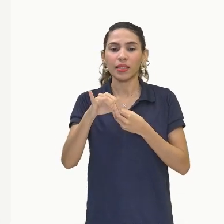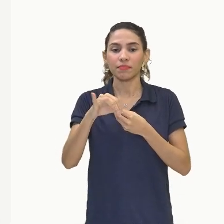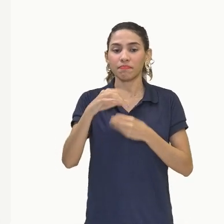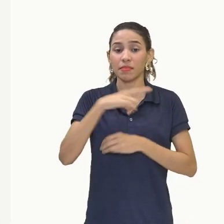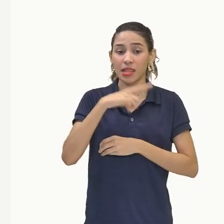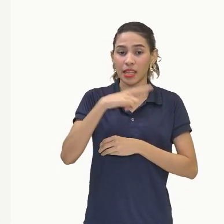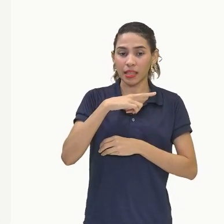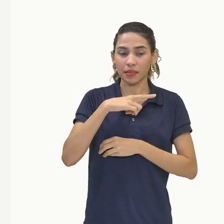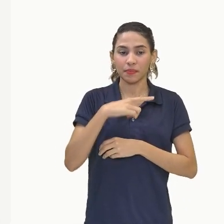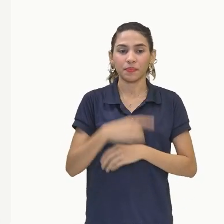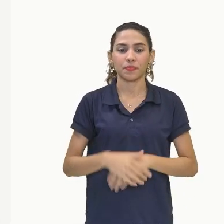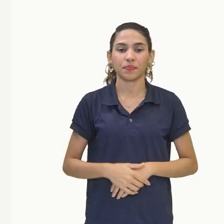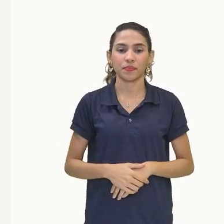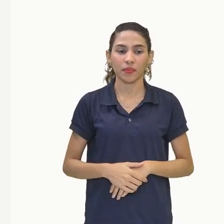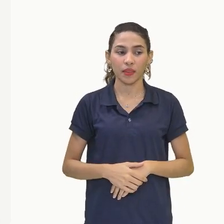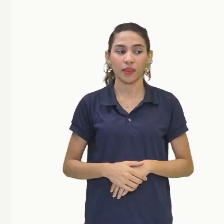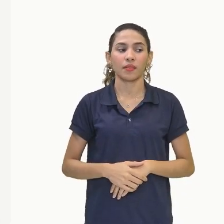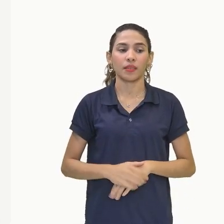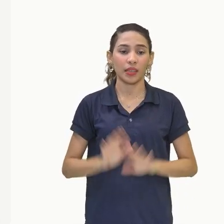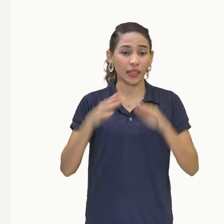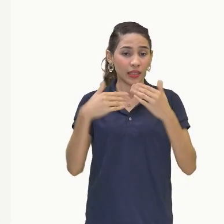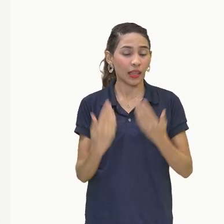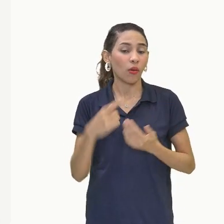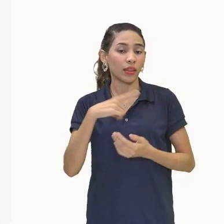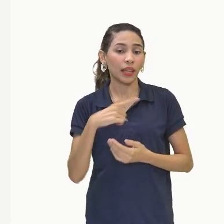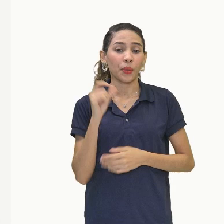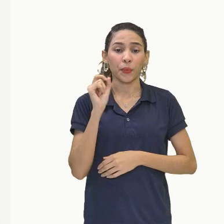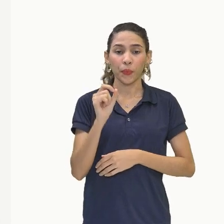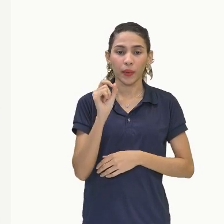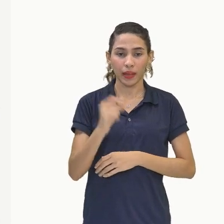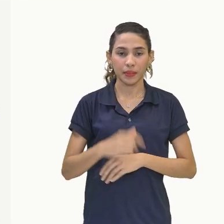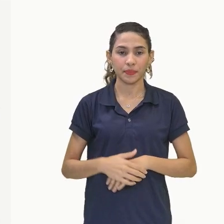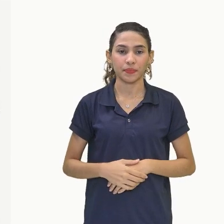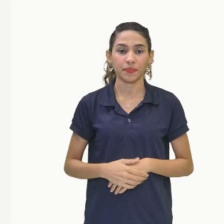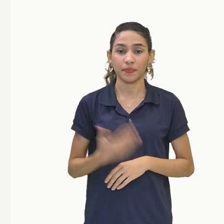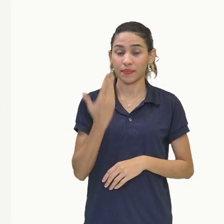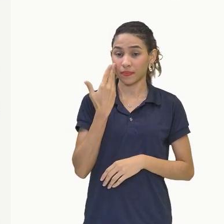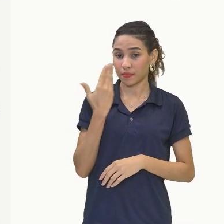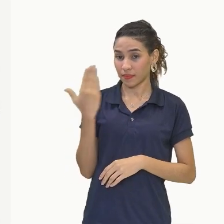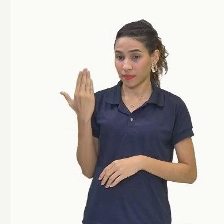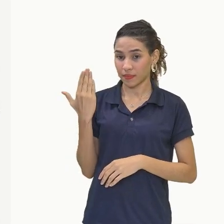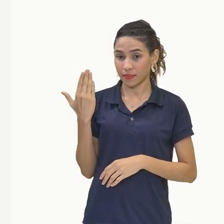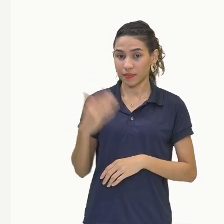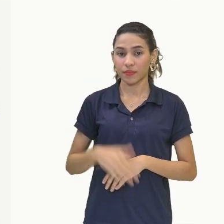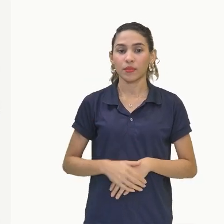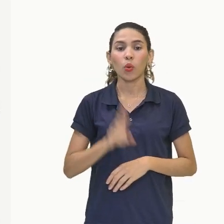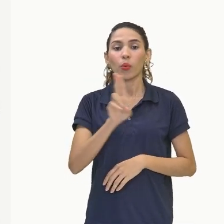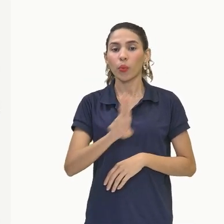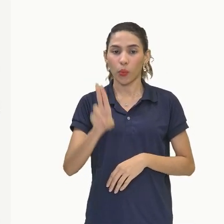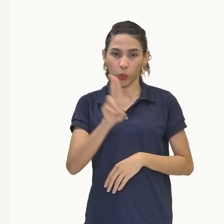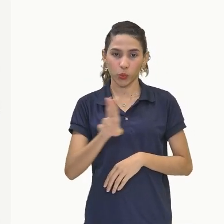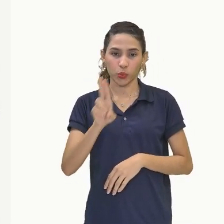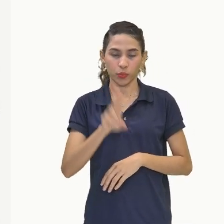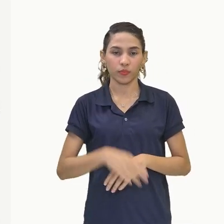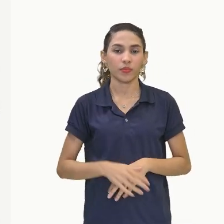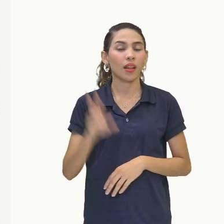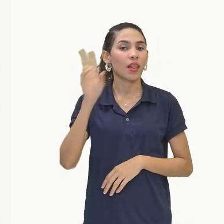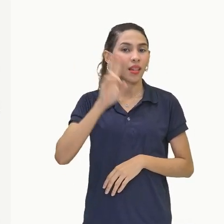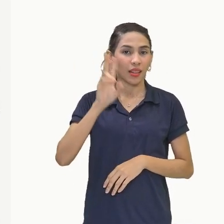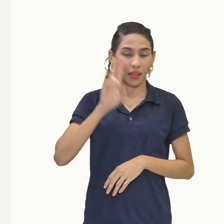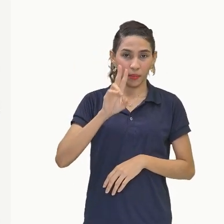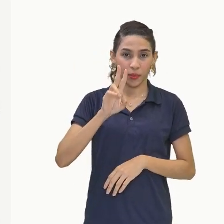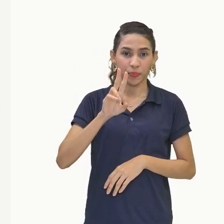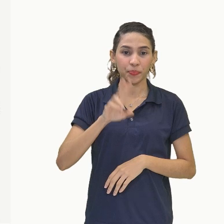obtida, como nós vimos. Logo, nós temos aqui, ó, olha lá, o consumo. Lembram